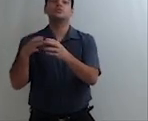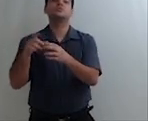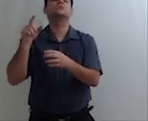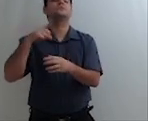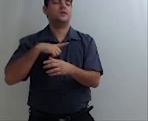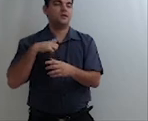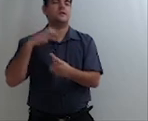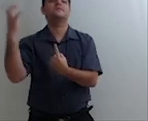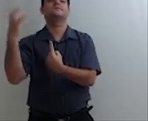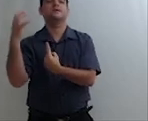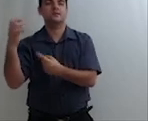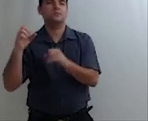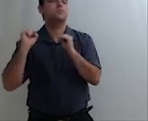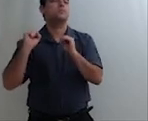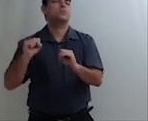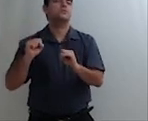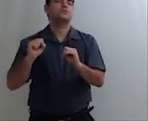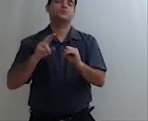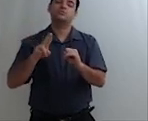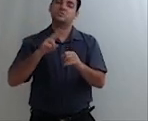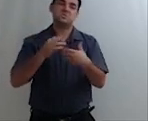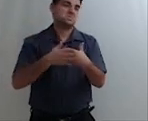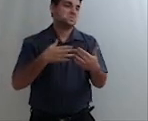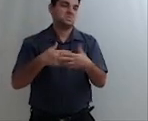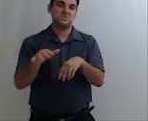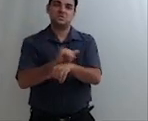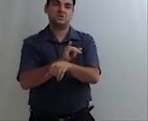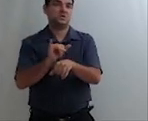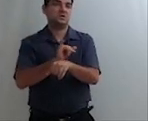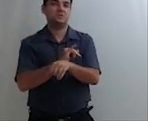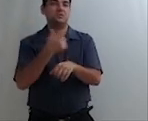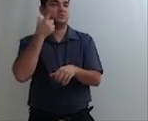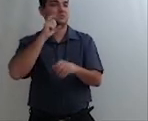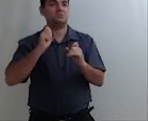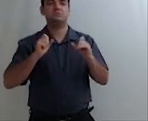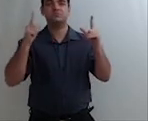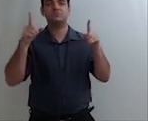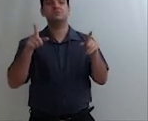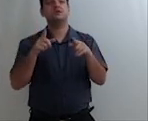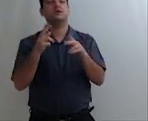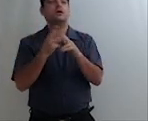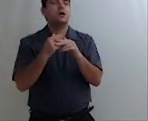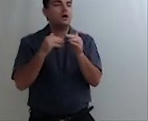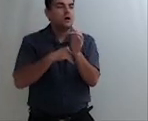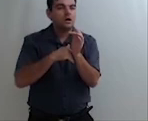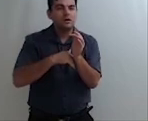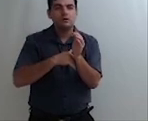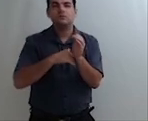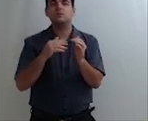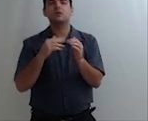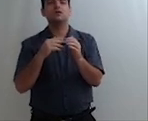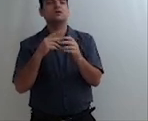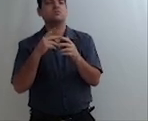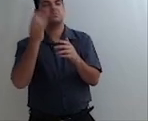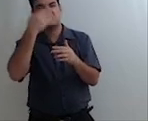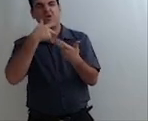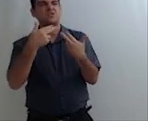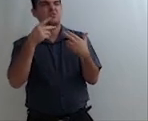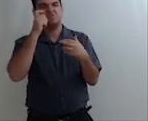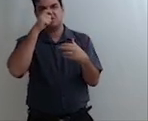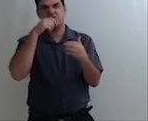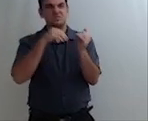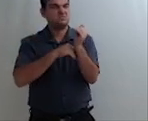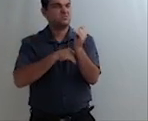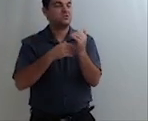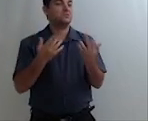se Valerão de todos os meios possíveis para ocultação de provas e alteração da Verdade dos fatos fecho